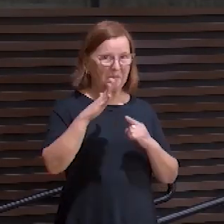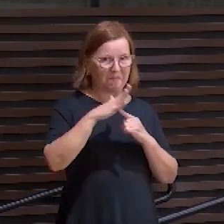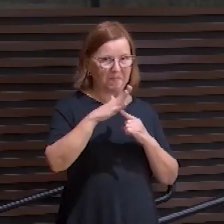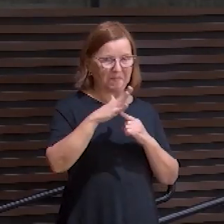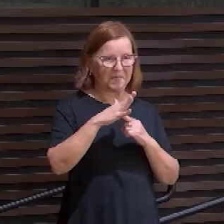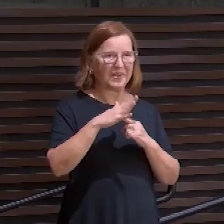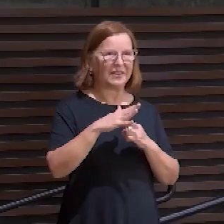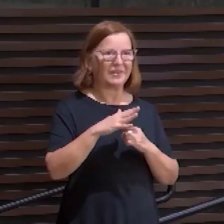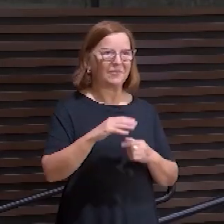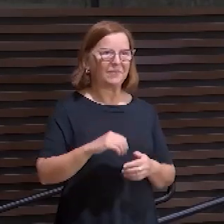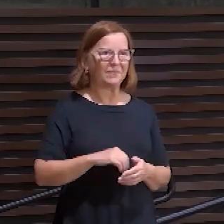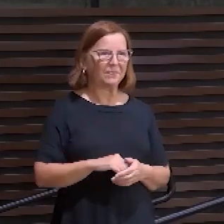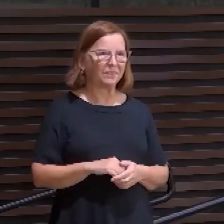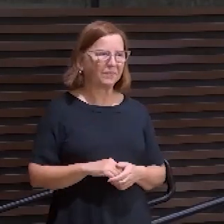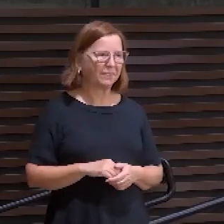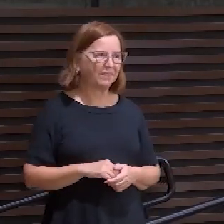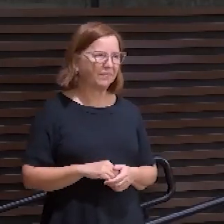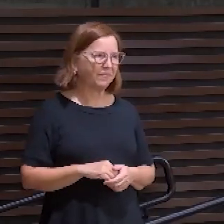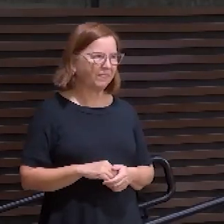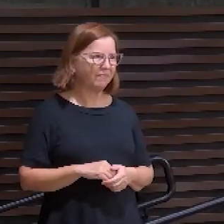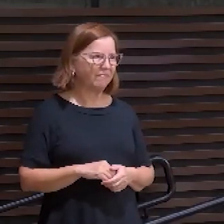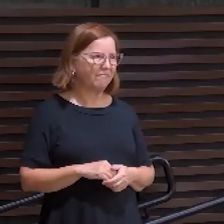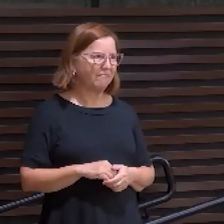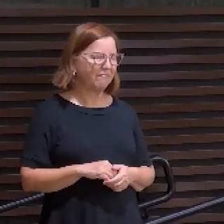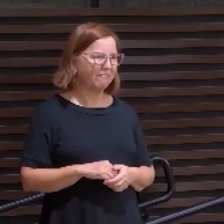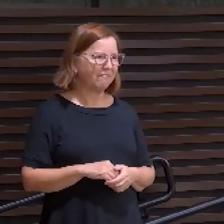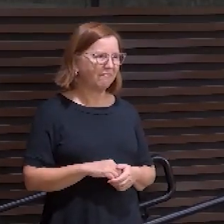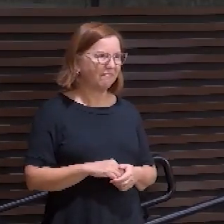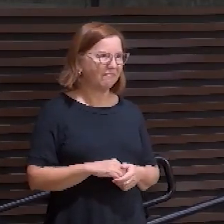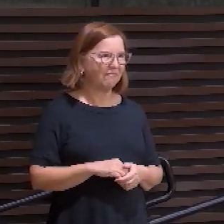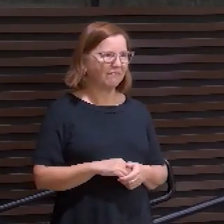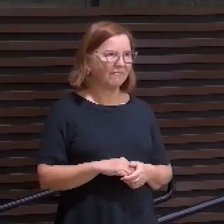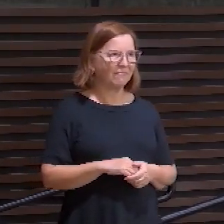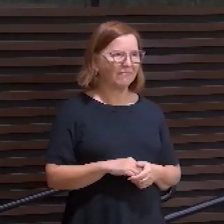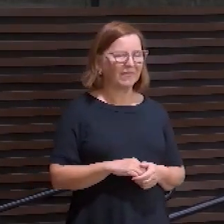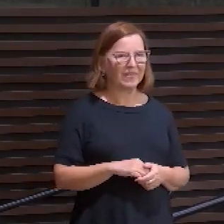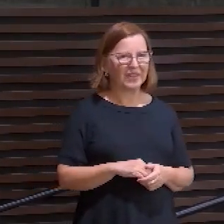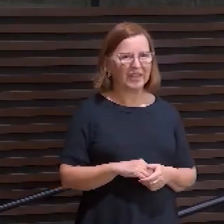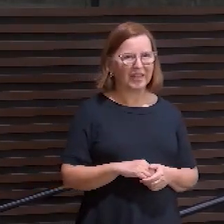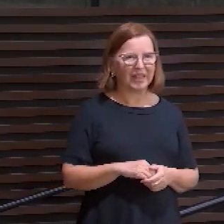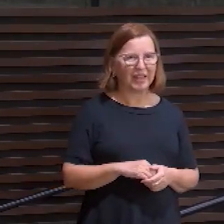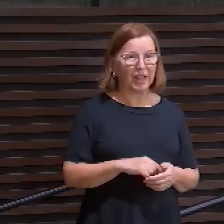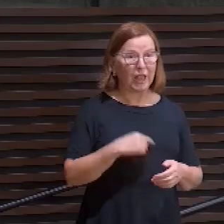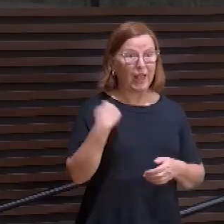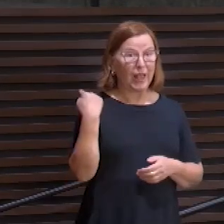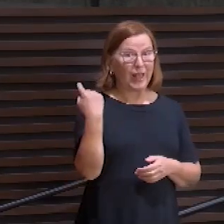do Paraná. A gente gosta muito de massagear o ego,